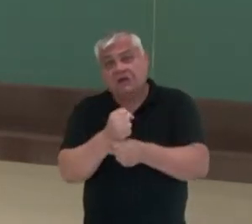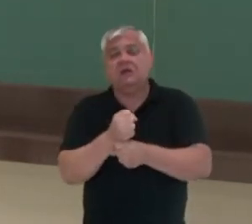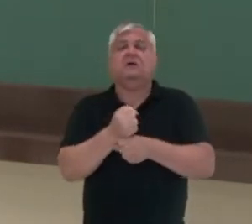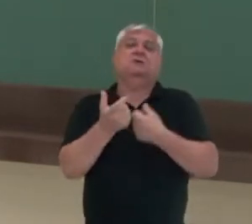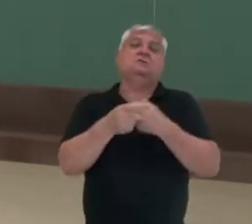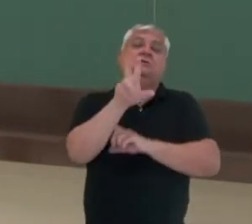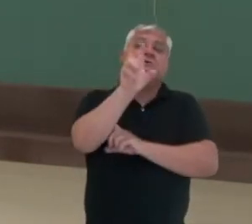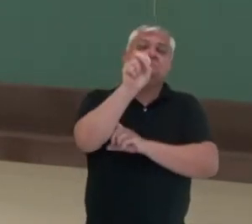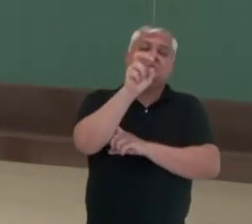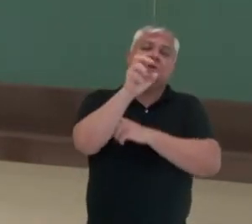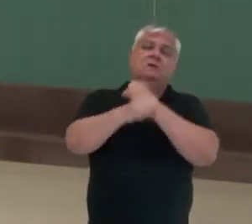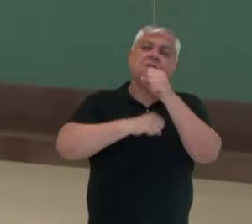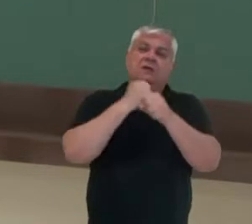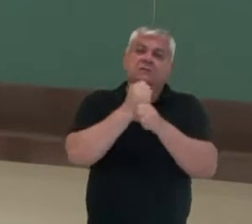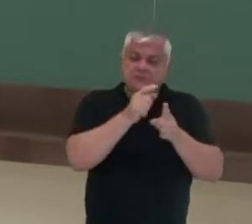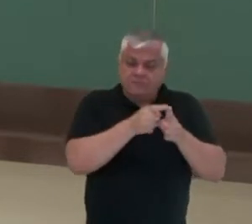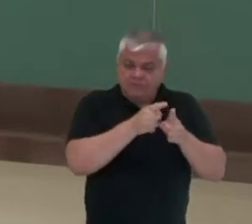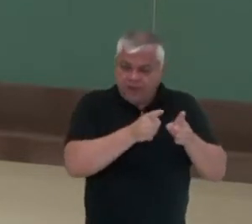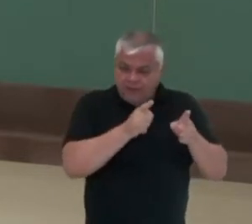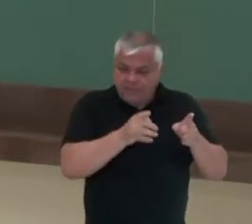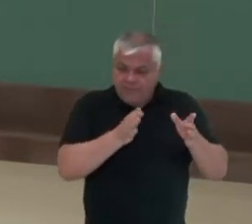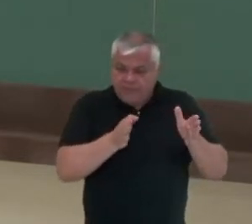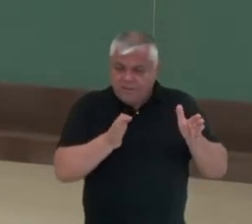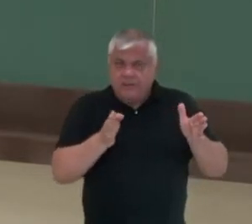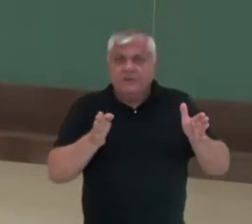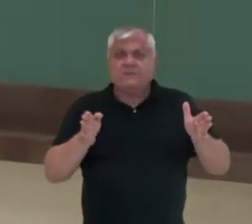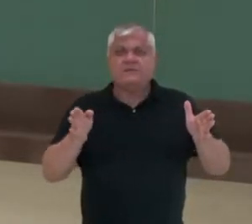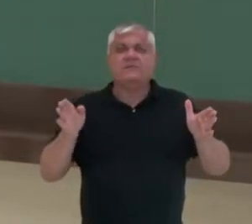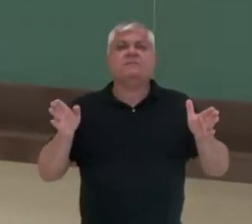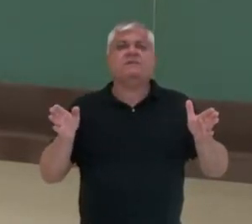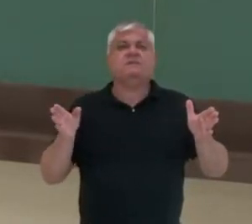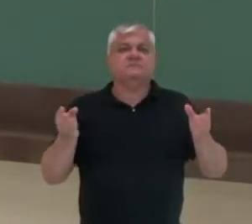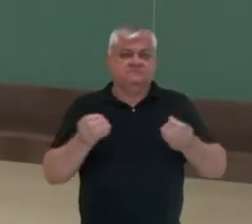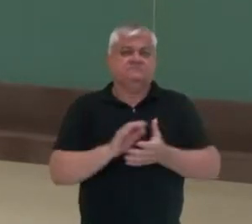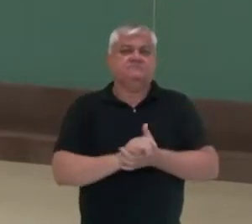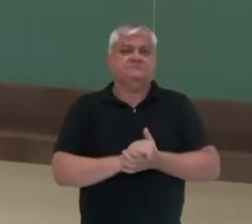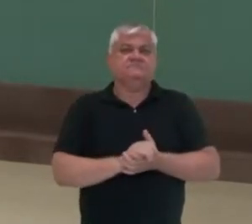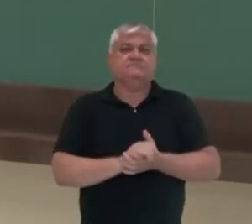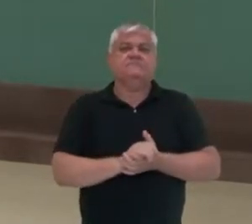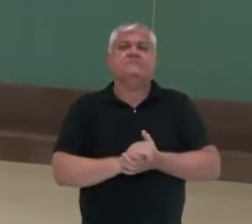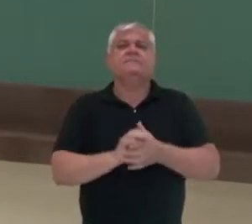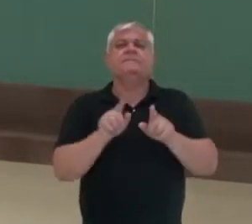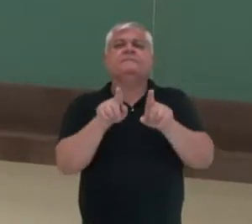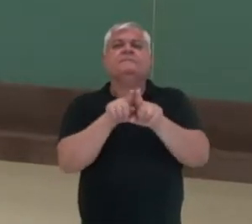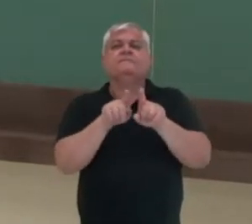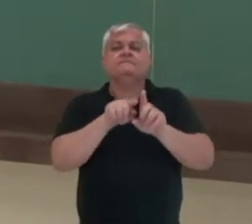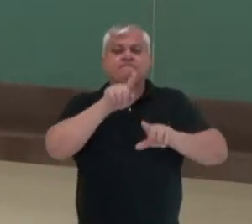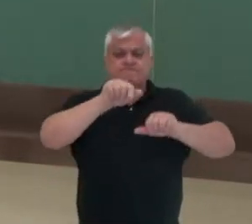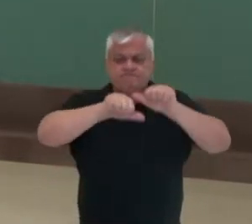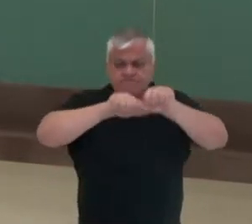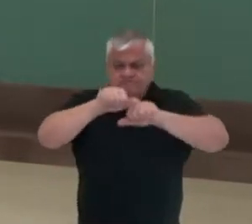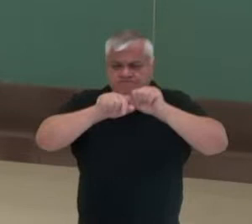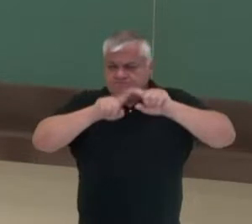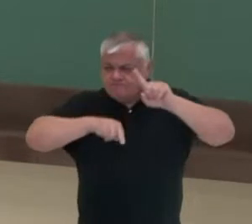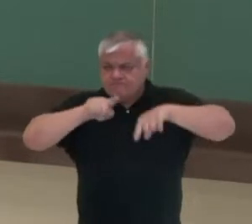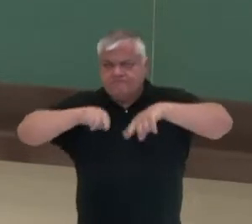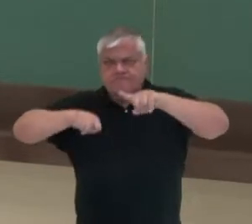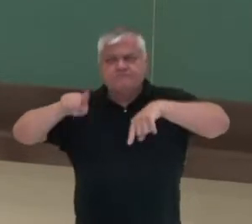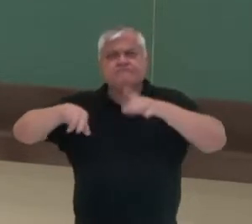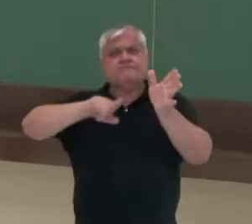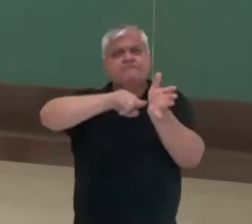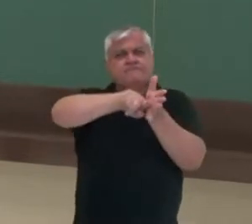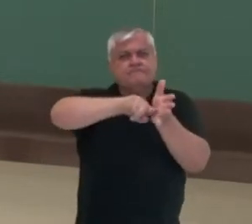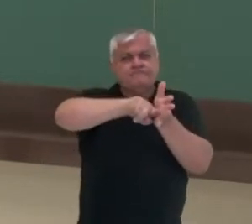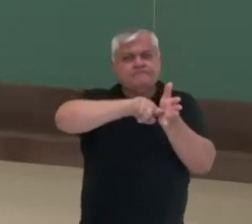durante 50 anos, né? Identificar algum comportamento, tá bom? E essa variação de dados pesquisados no decorrer